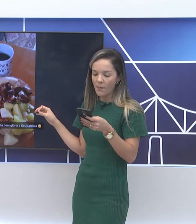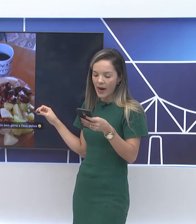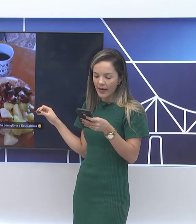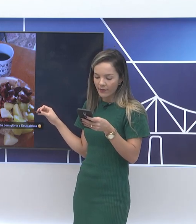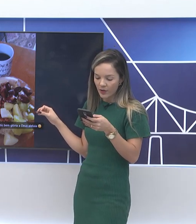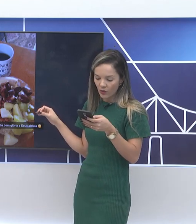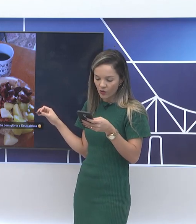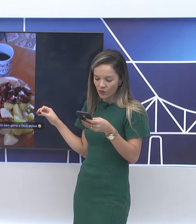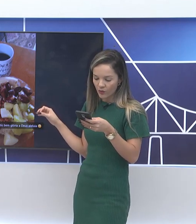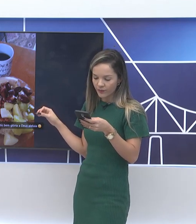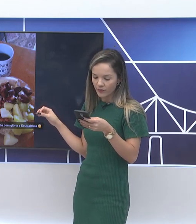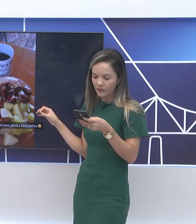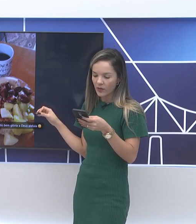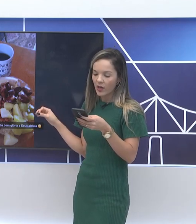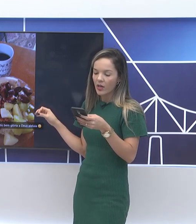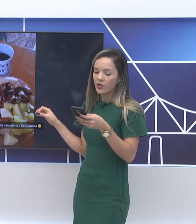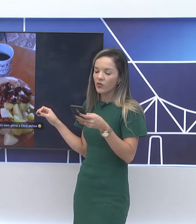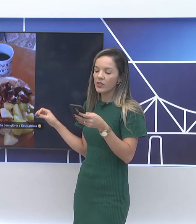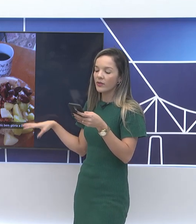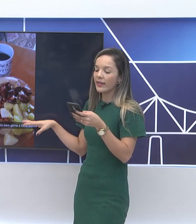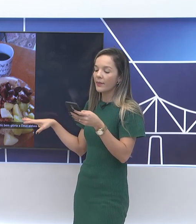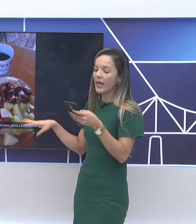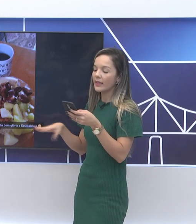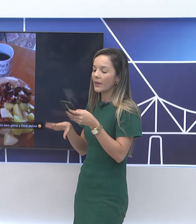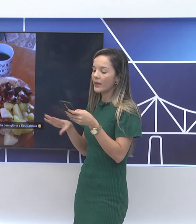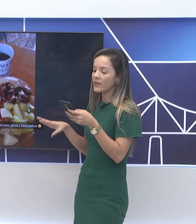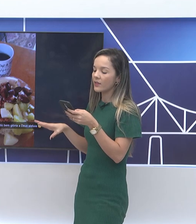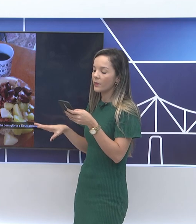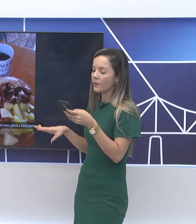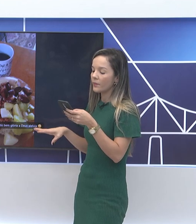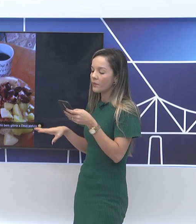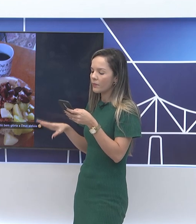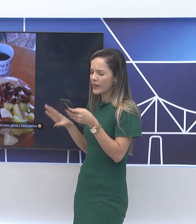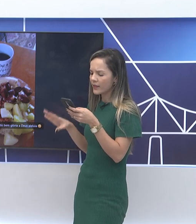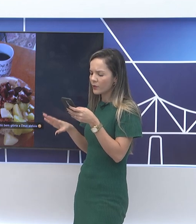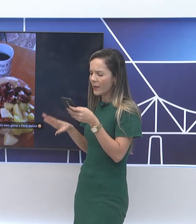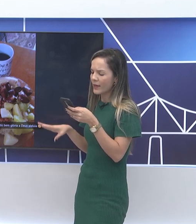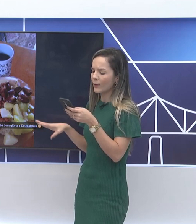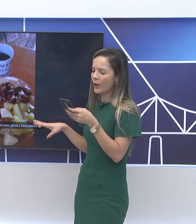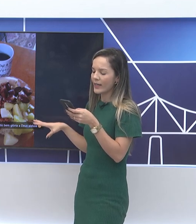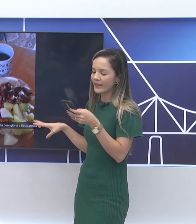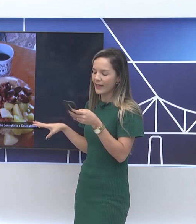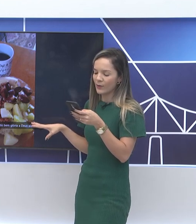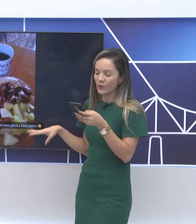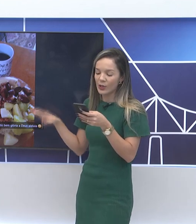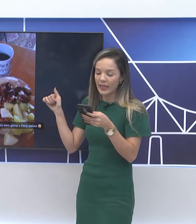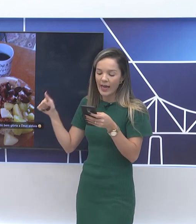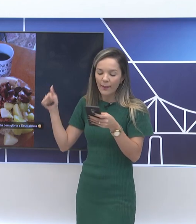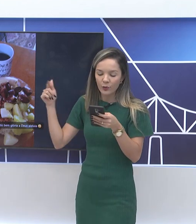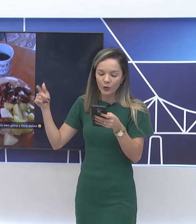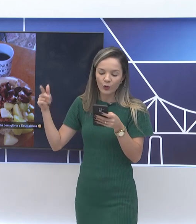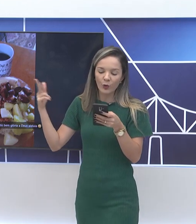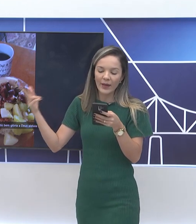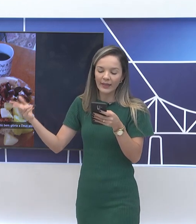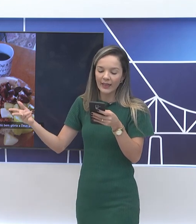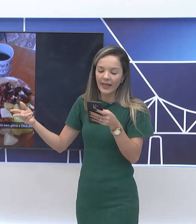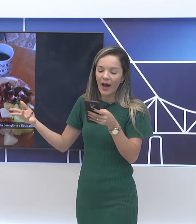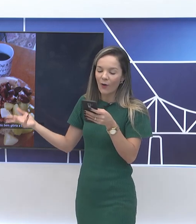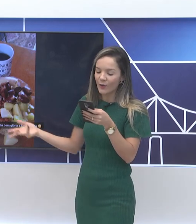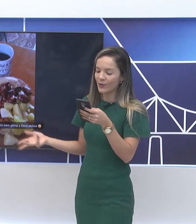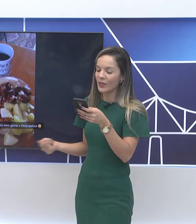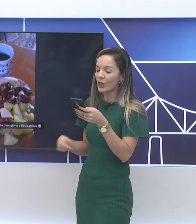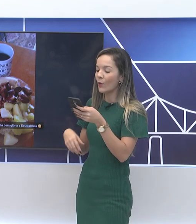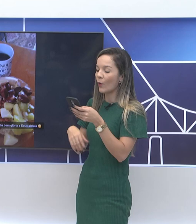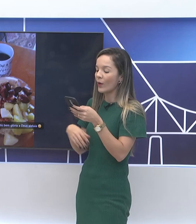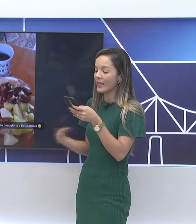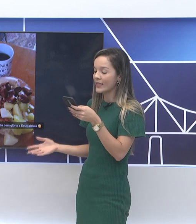ó, maravilhoso. Tiozinho da Quebrada tá passando bem, glória a Deus. Hoje é quiabo, chuchu, batata,